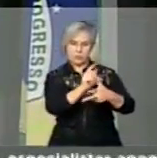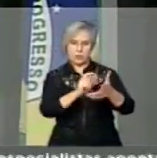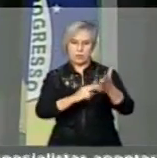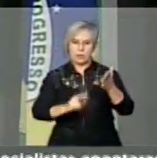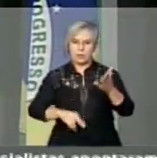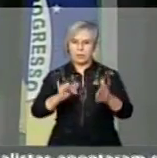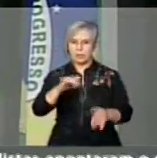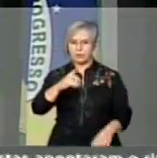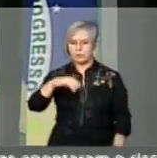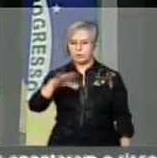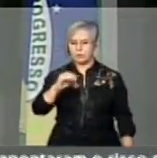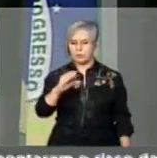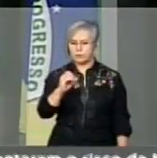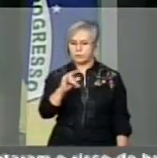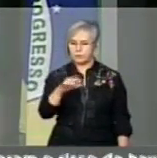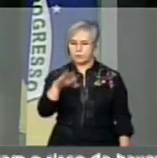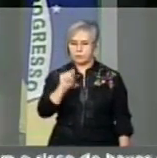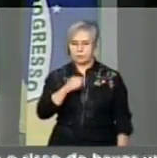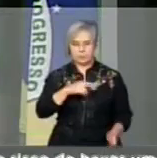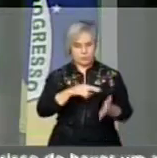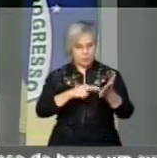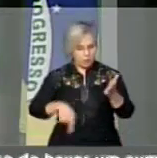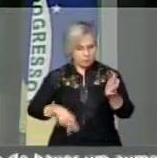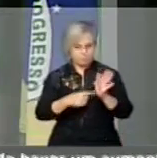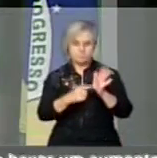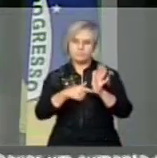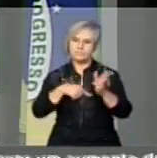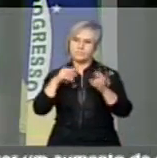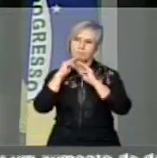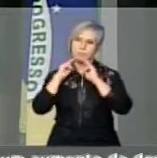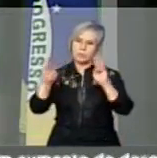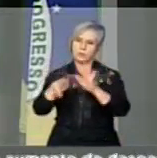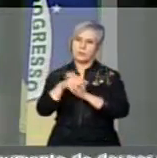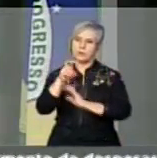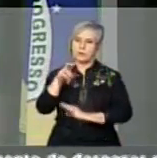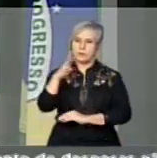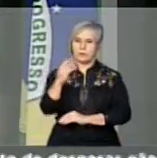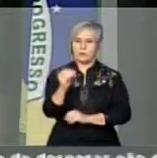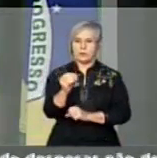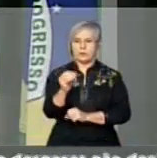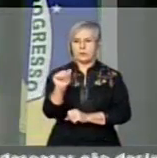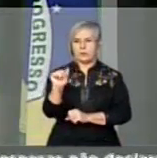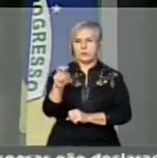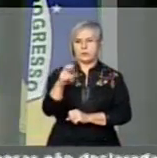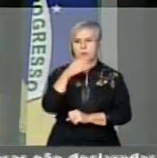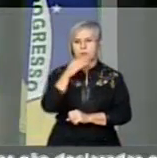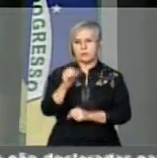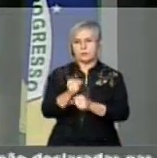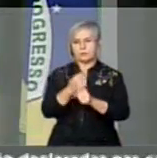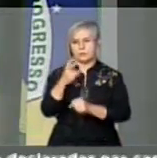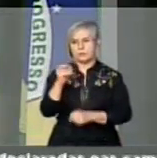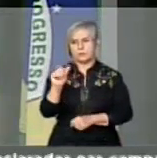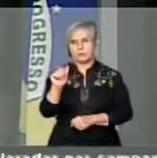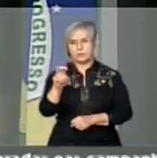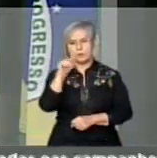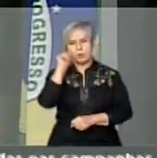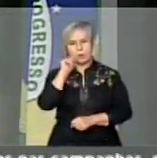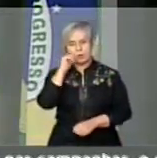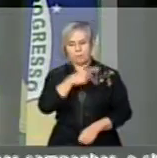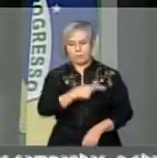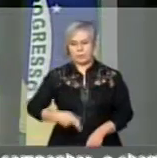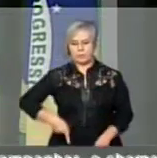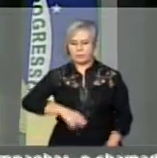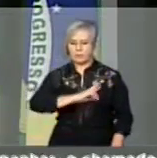da Costa. É o relatório. Por meio da mensagem número 540, de 15 de dezembro de 2015, a senhora Presidente